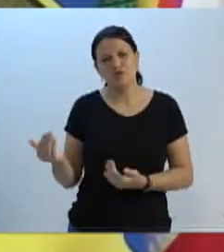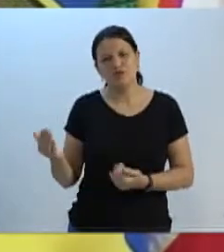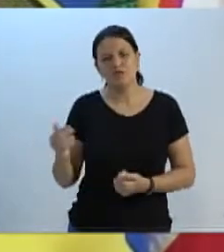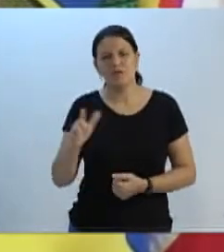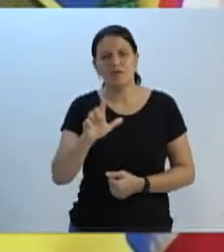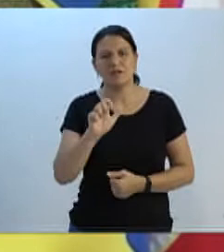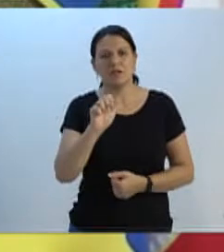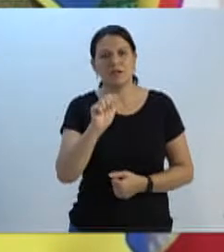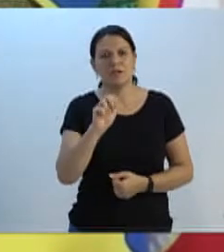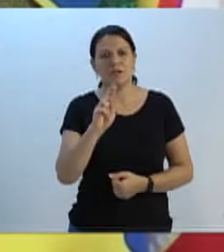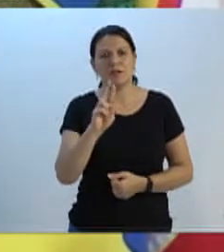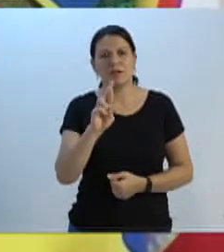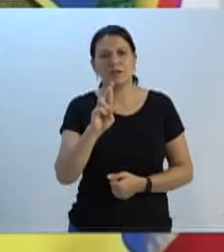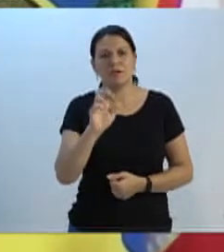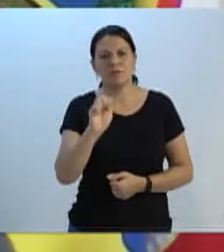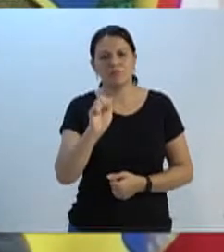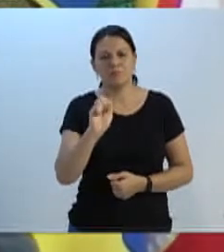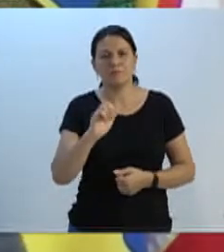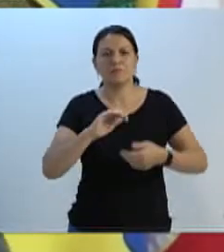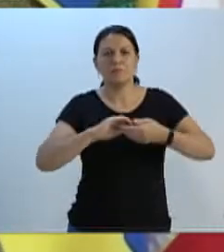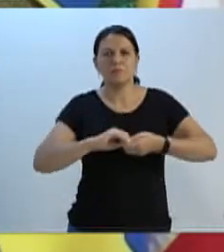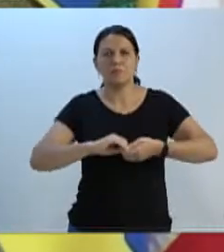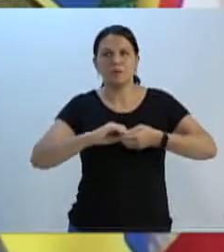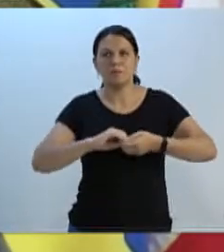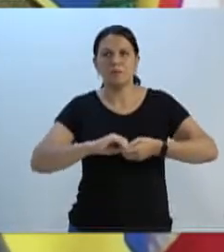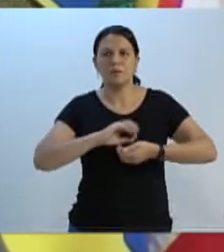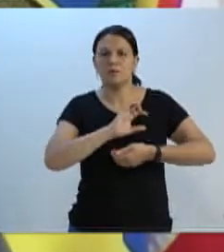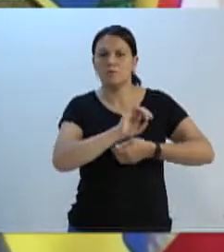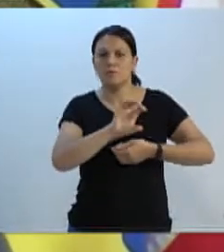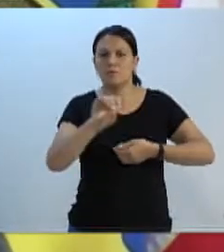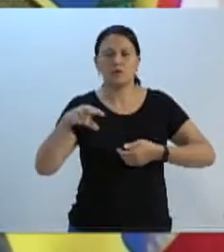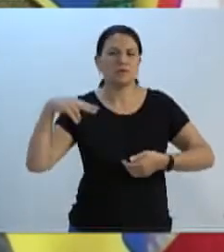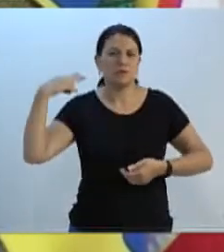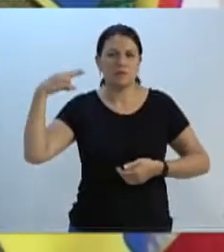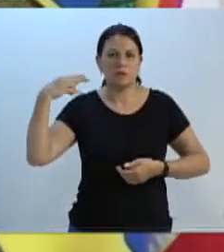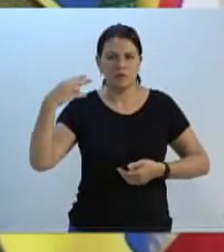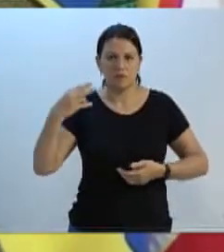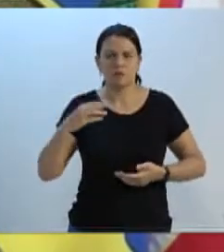Laura. Cumprimento os colegas que compõem o Parlamento.